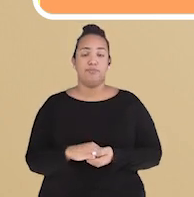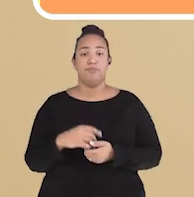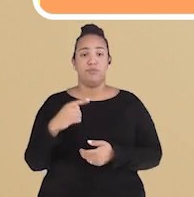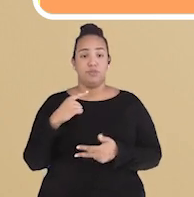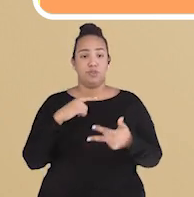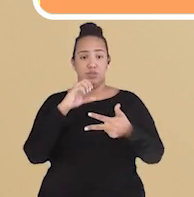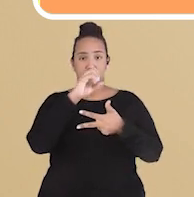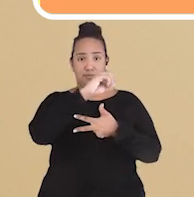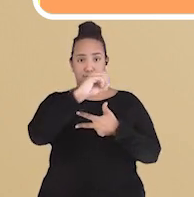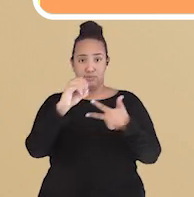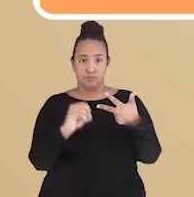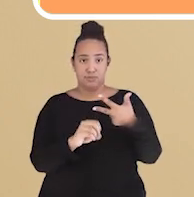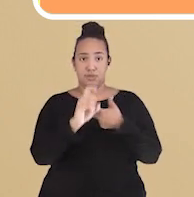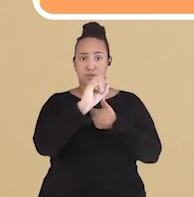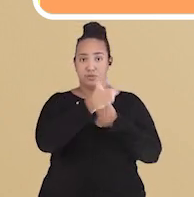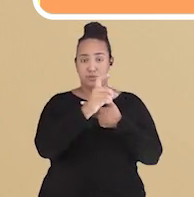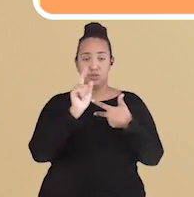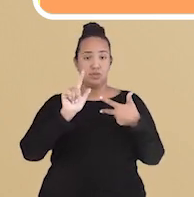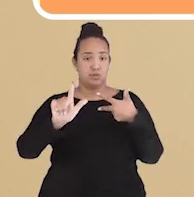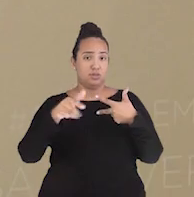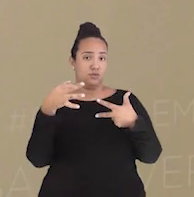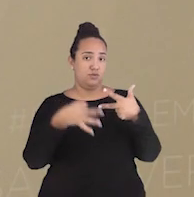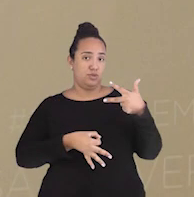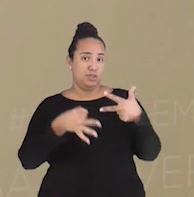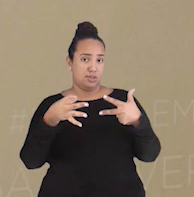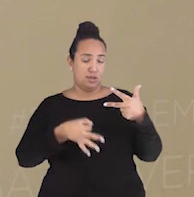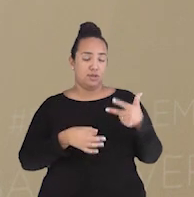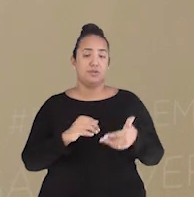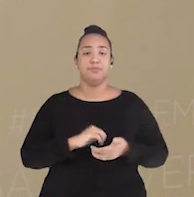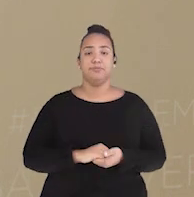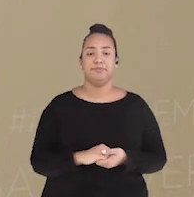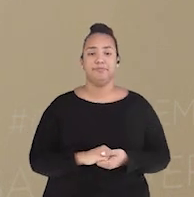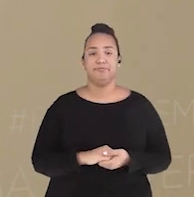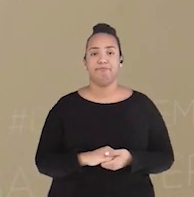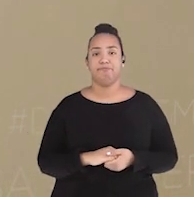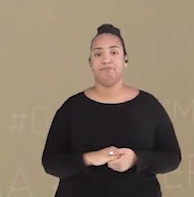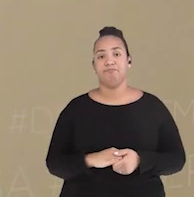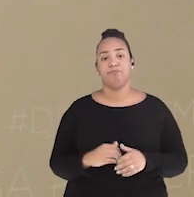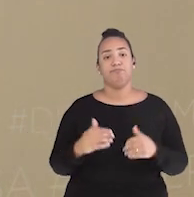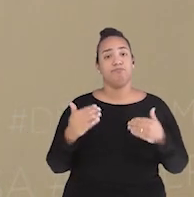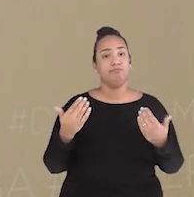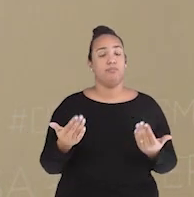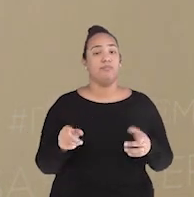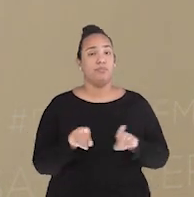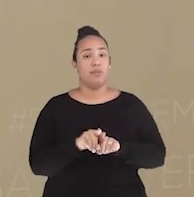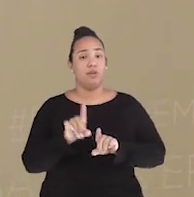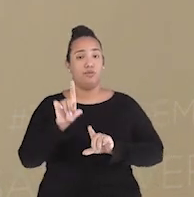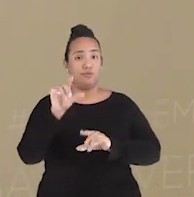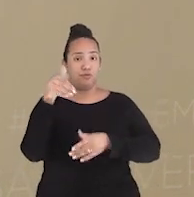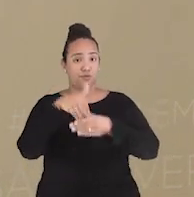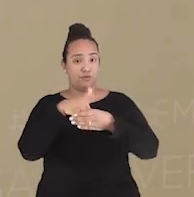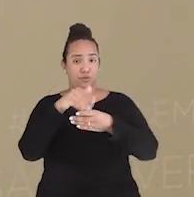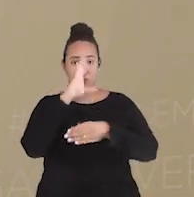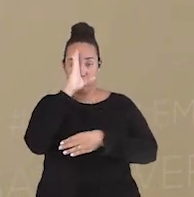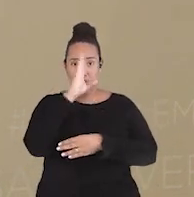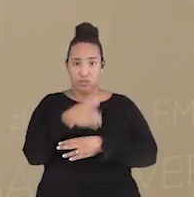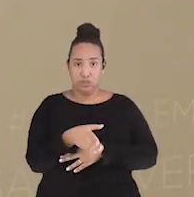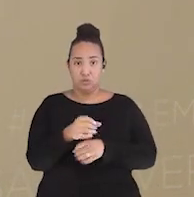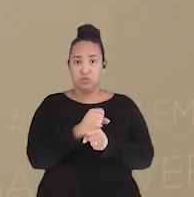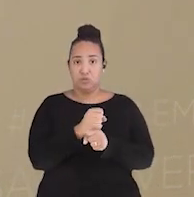executivo, legislativo e judiciário. A realização de eleições diretas. Código Eleitoral